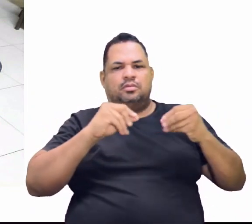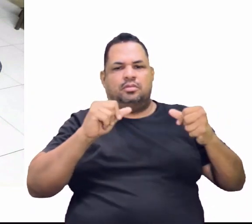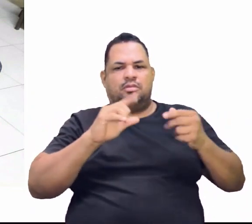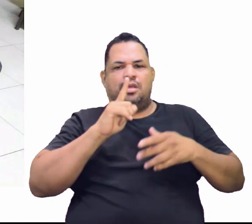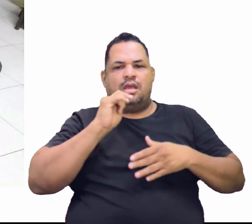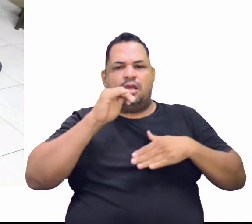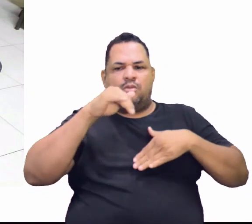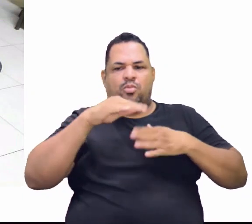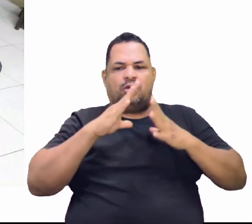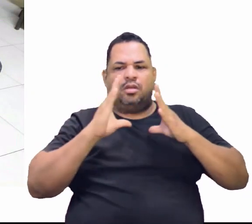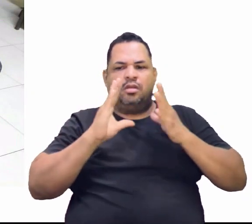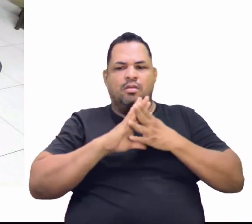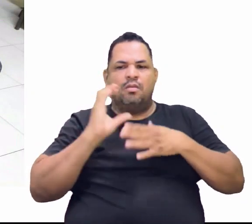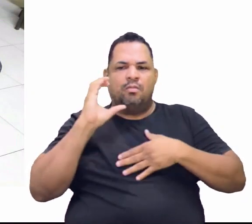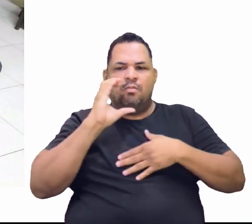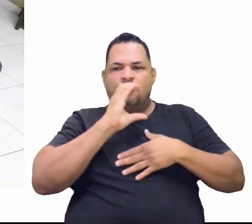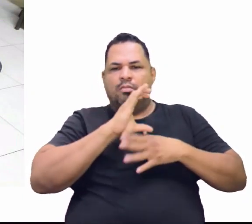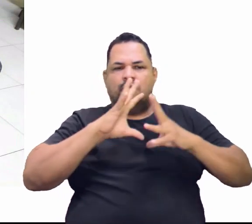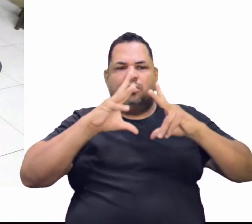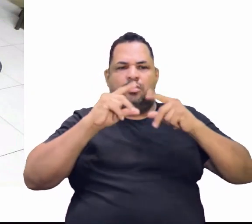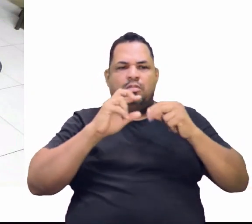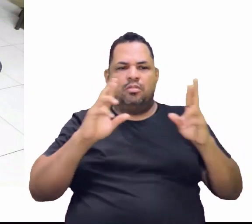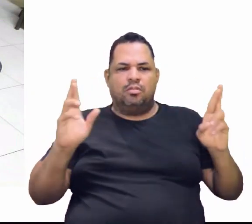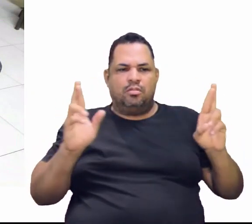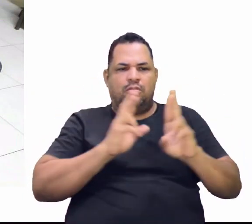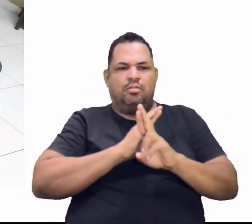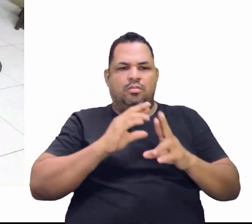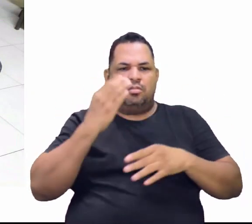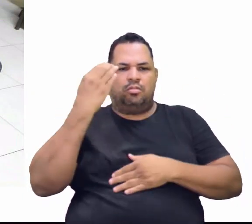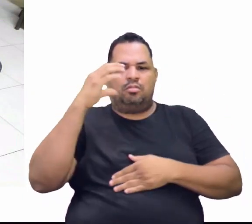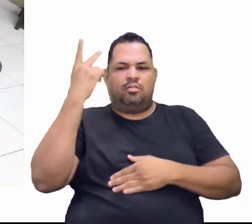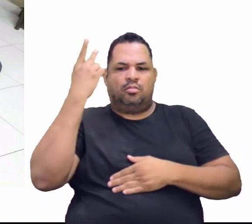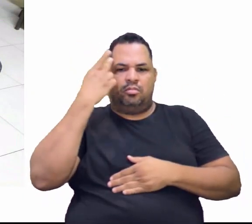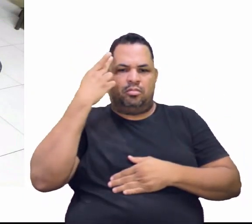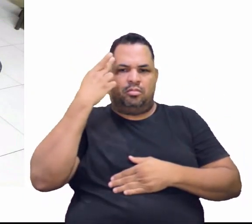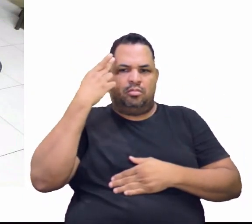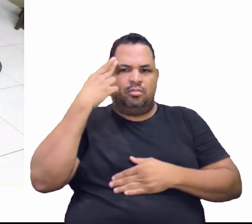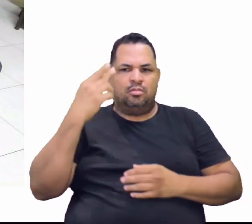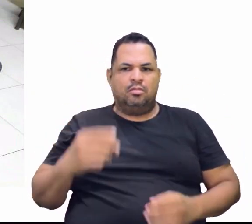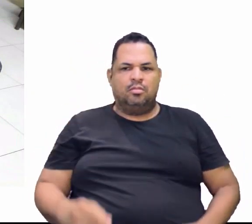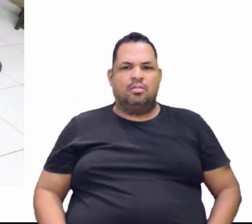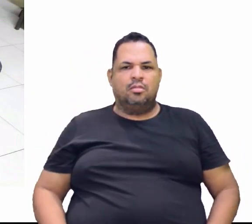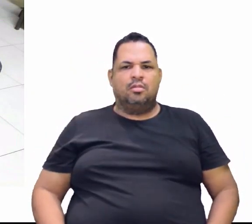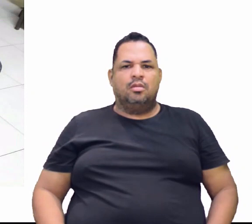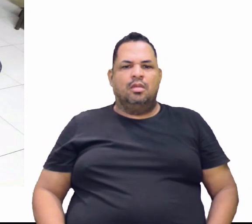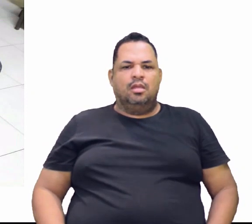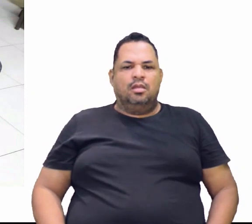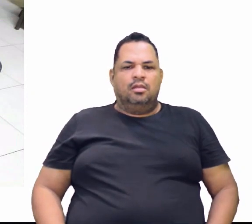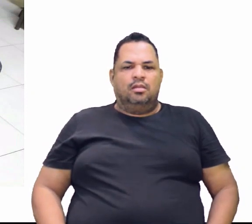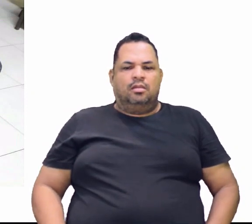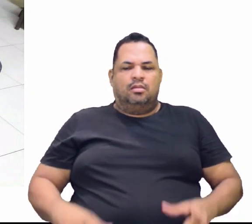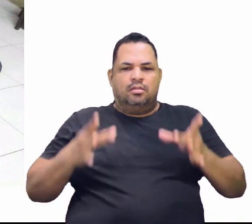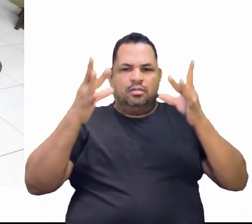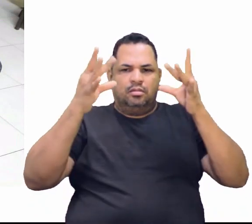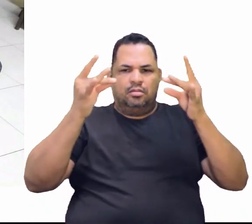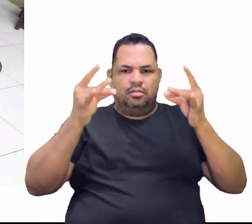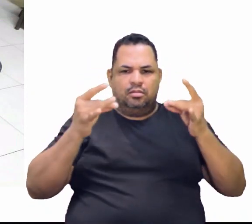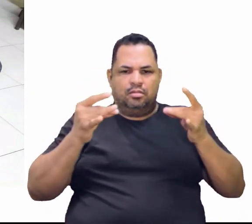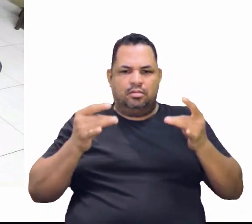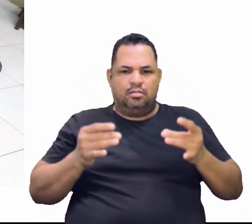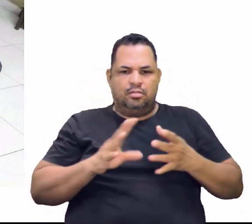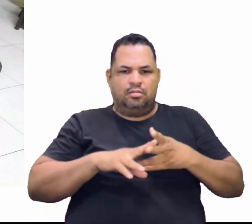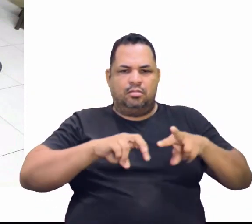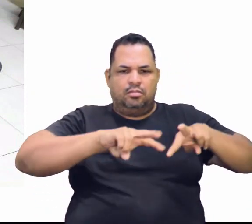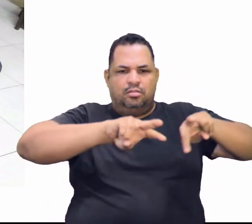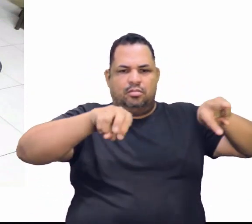termais, todos relacionados às ciências naturais. E um detalhe, nessas